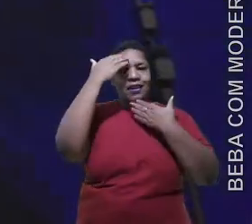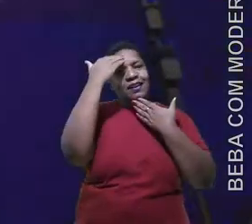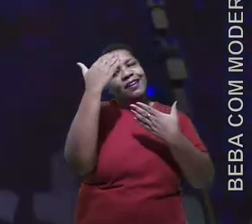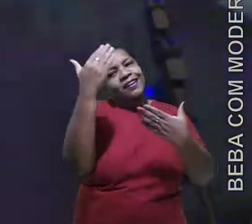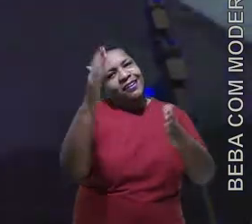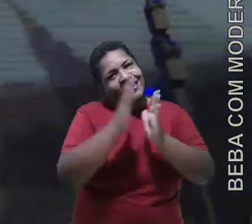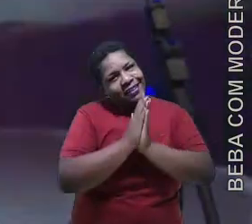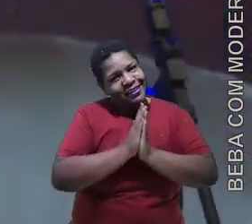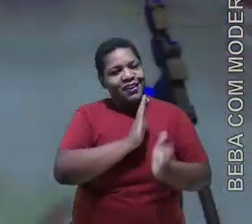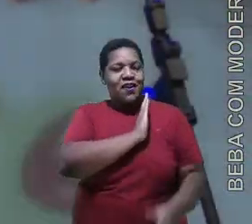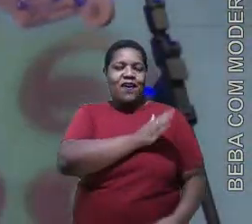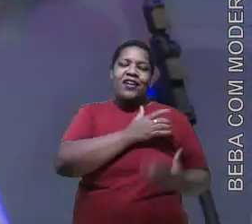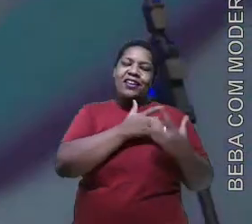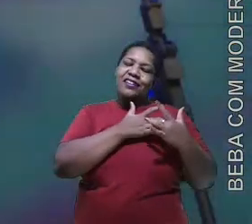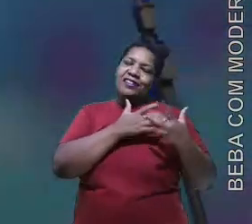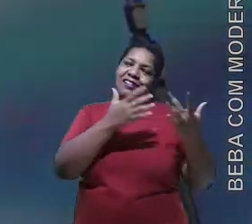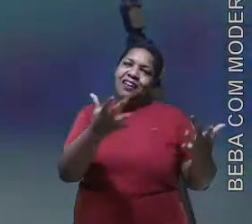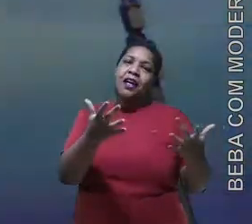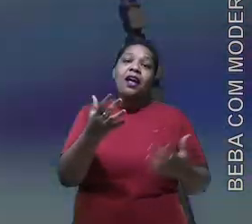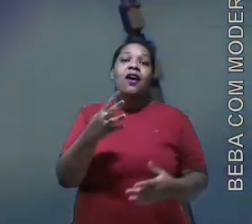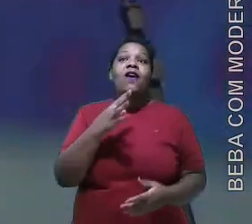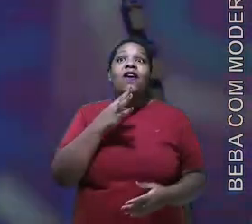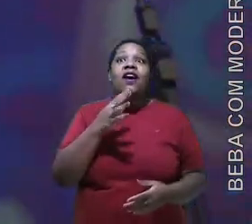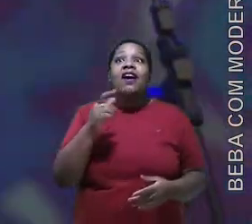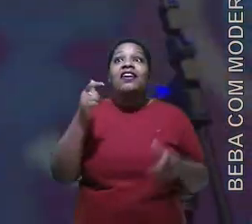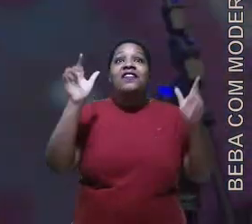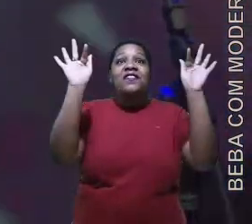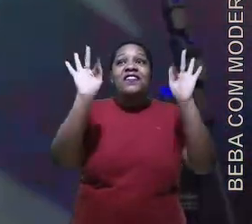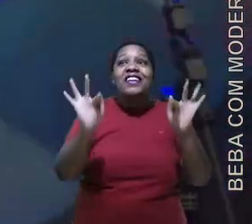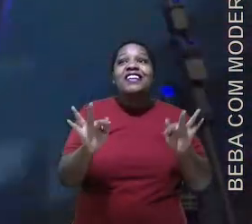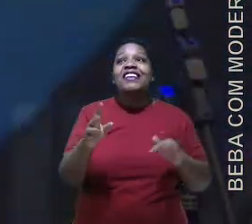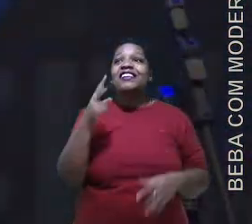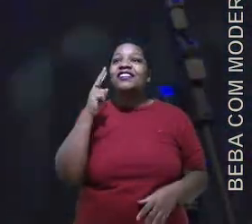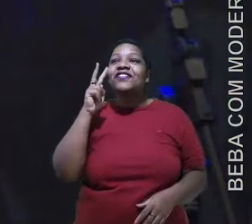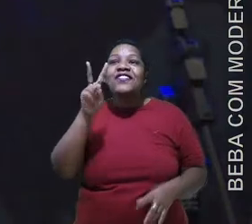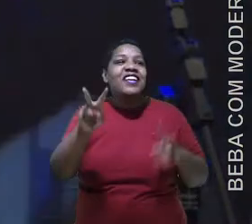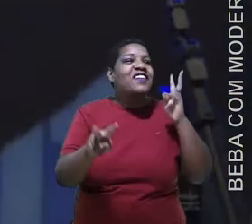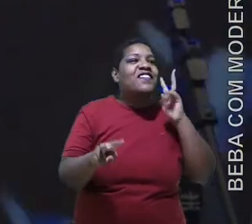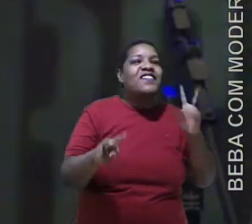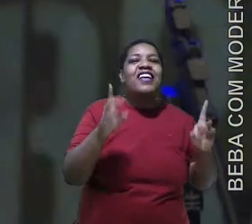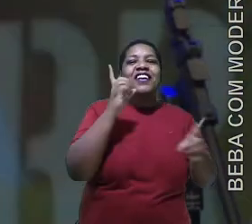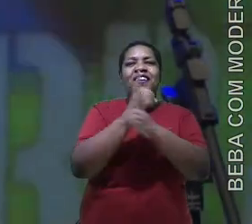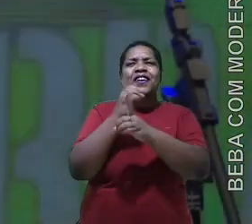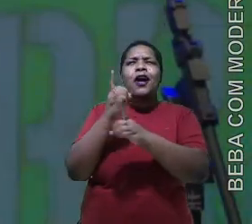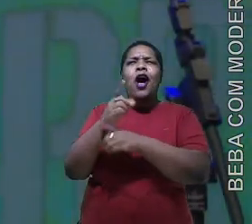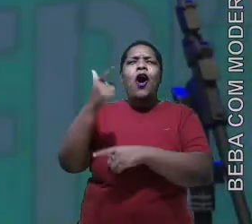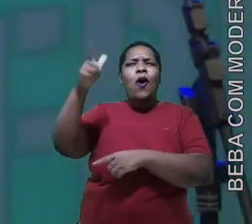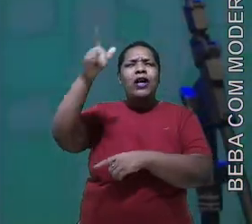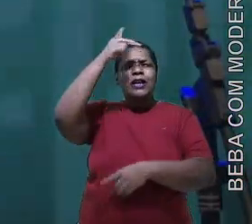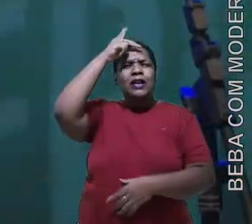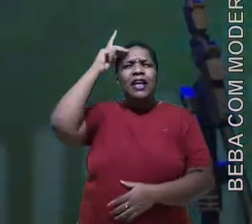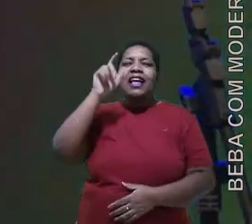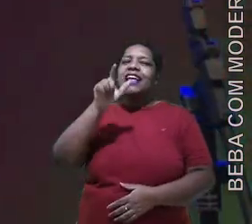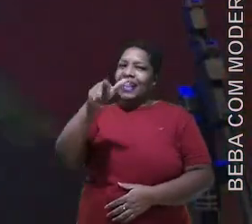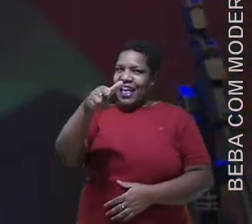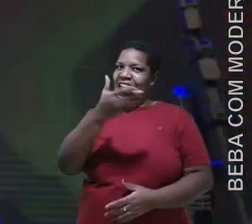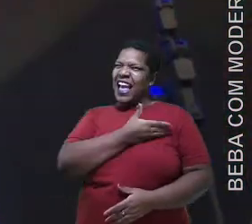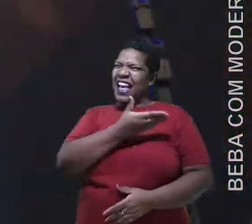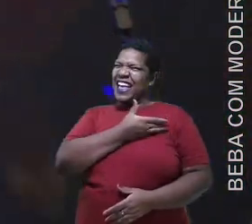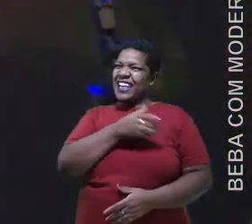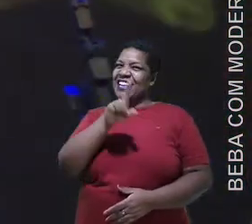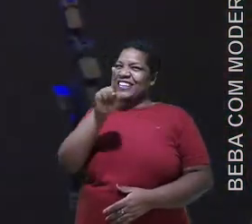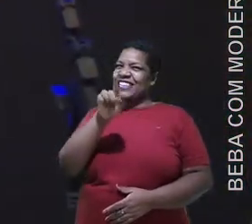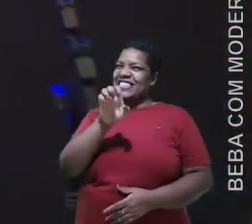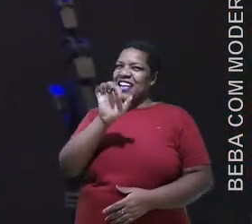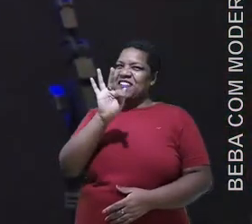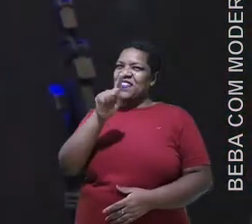deixa né eu agradeço de coração estou muito contente de rever um monte de gente aqui que eu tenho muito carinho já vivi Modas Aventura por aí